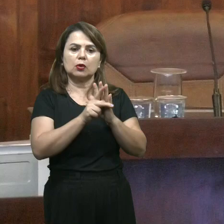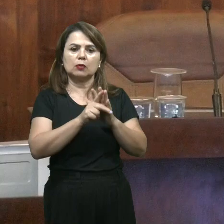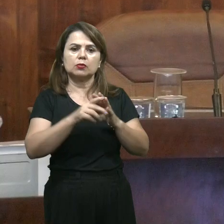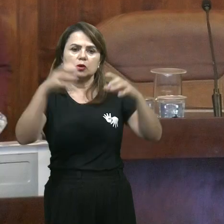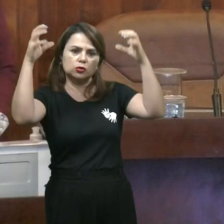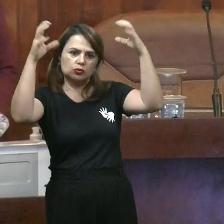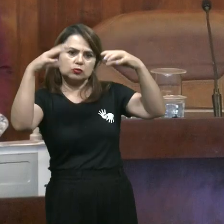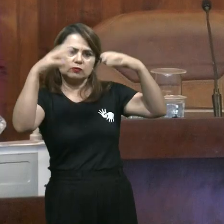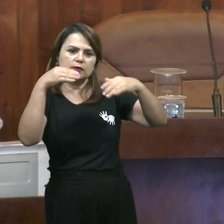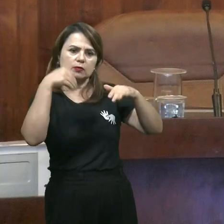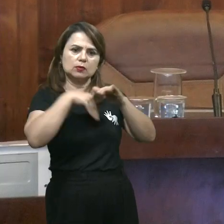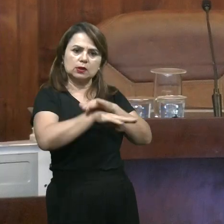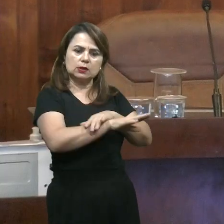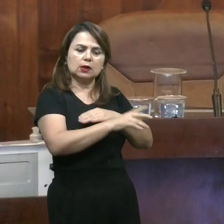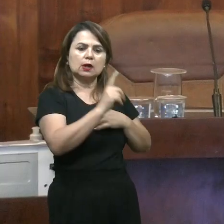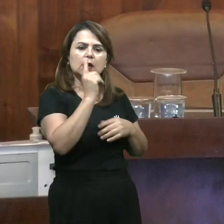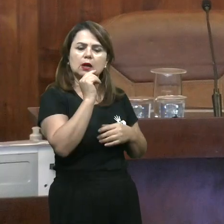Dirce,